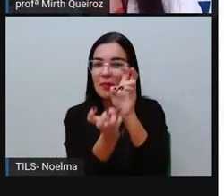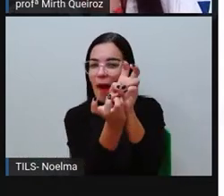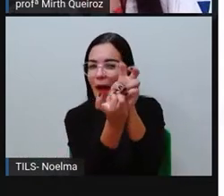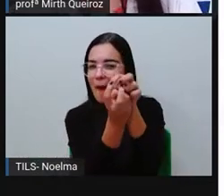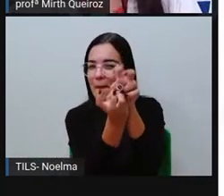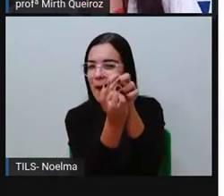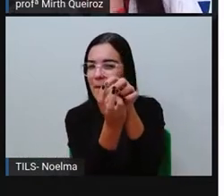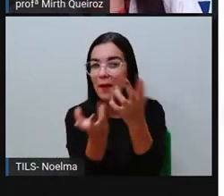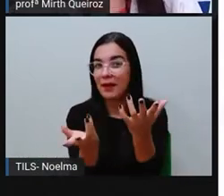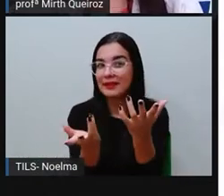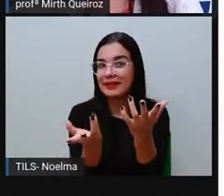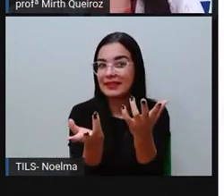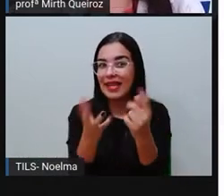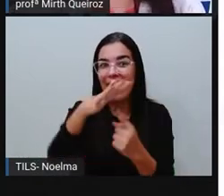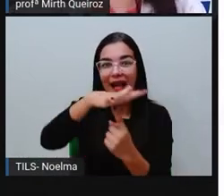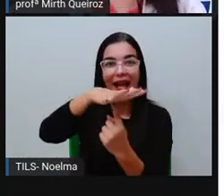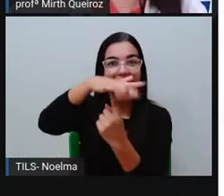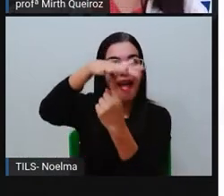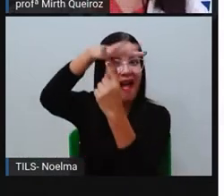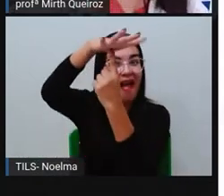hipopótamo, hortelã,